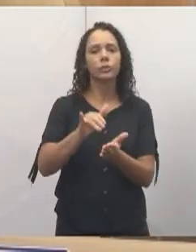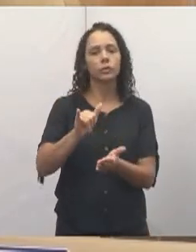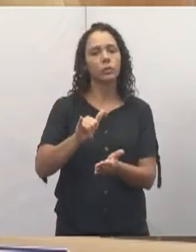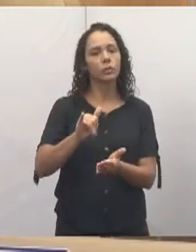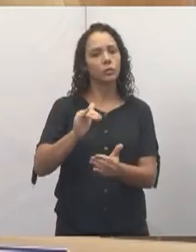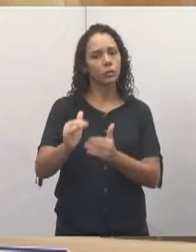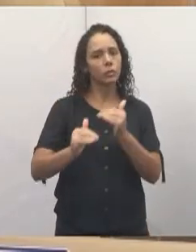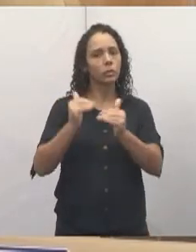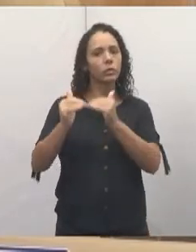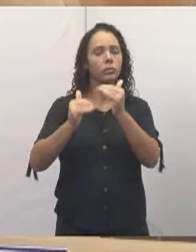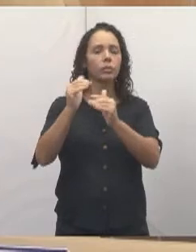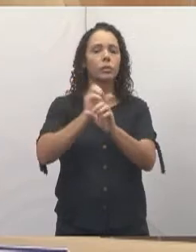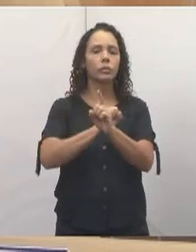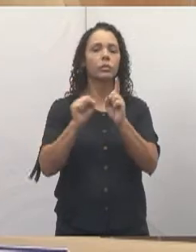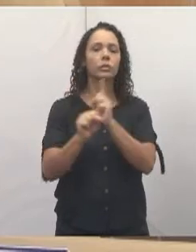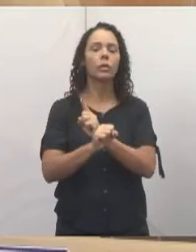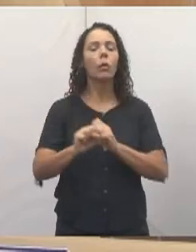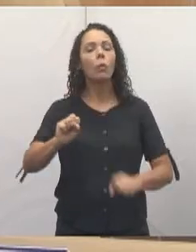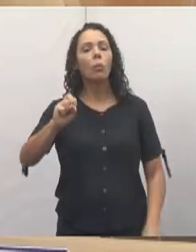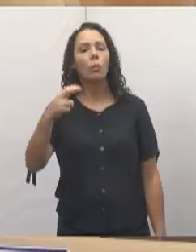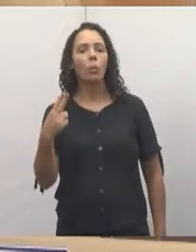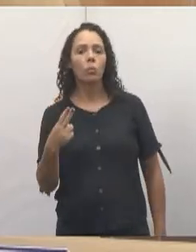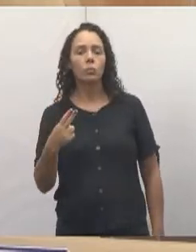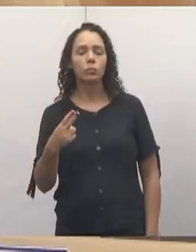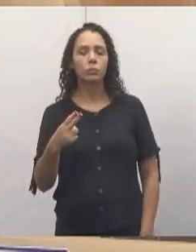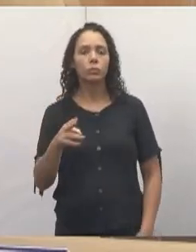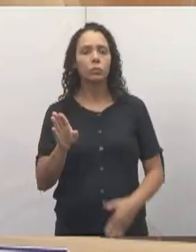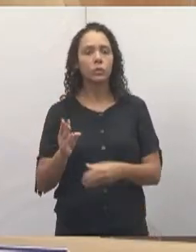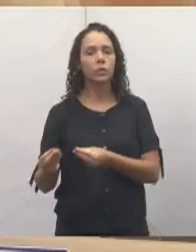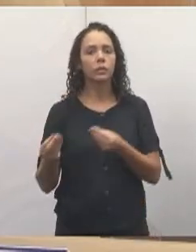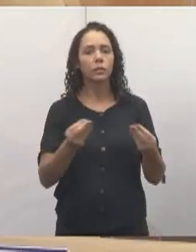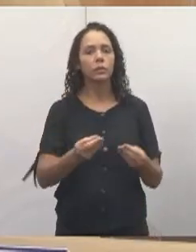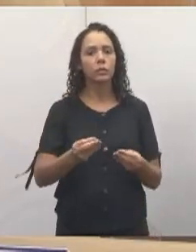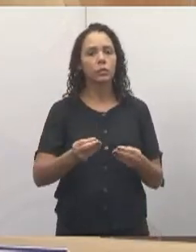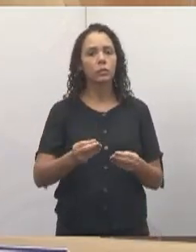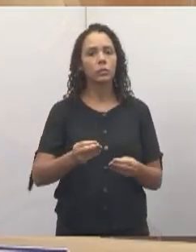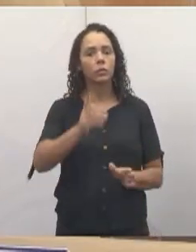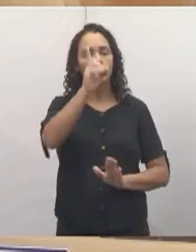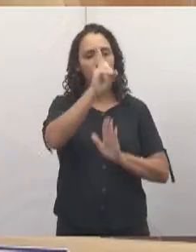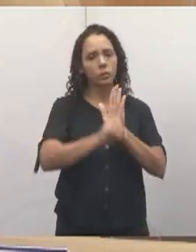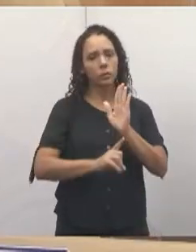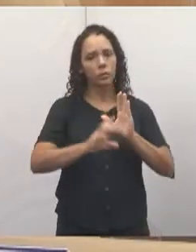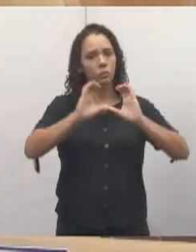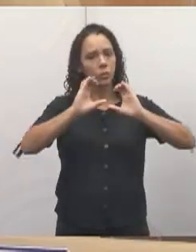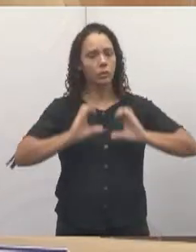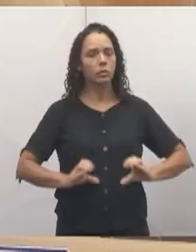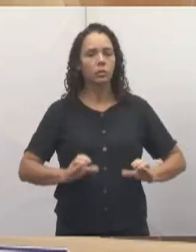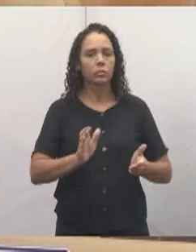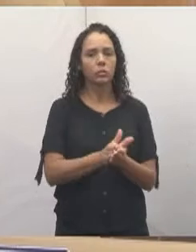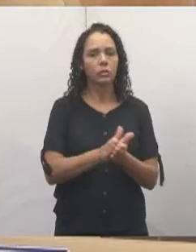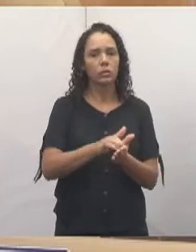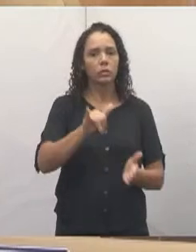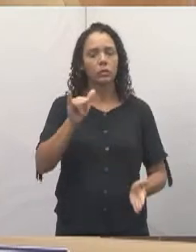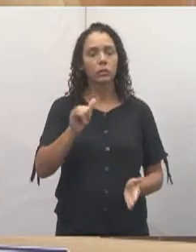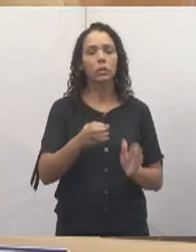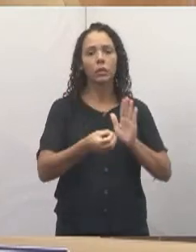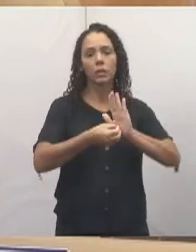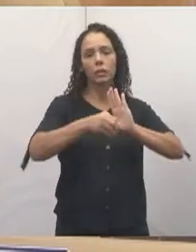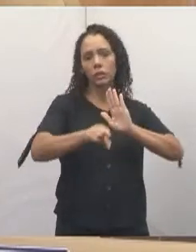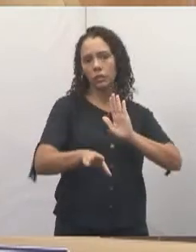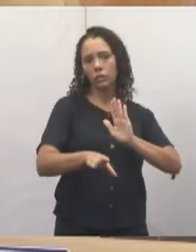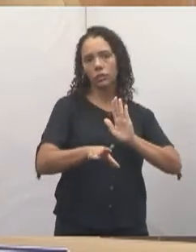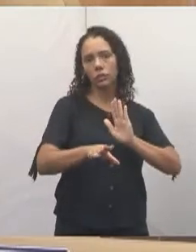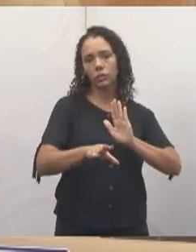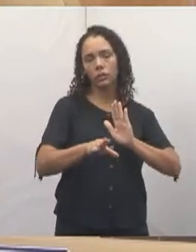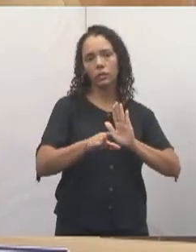ou garantido direitos essenciais aos cidadãos jacareenses. As indicações para a concessão do